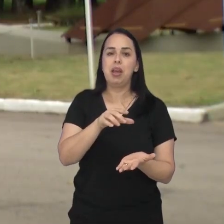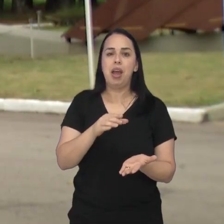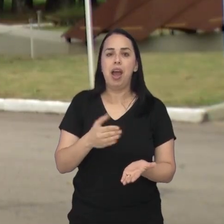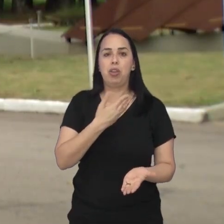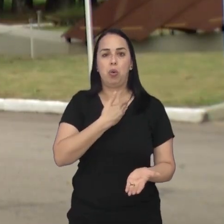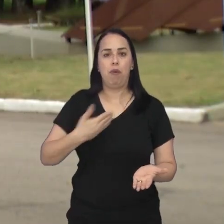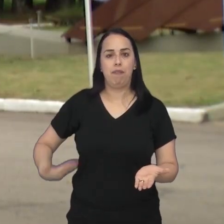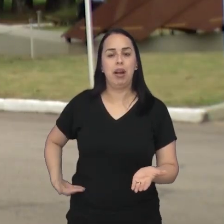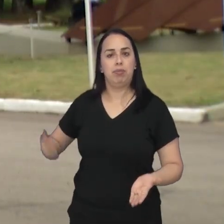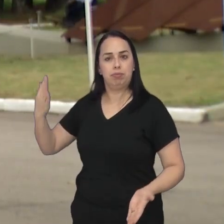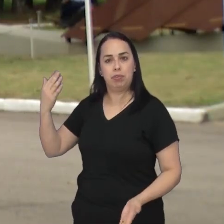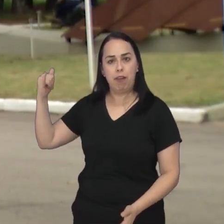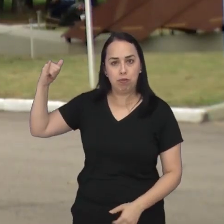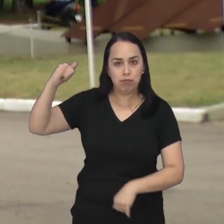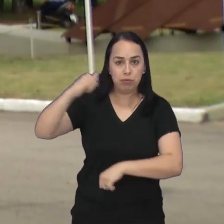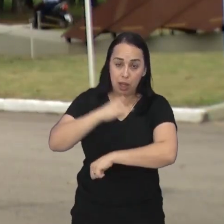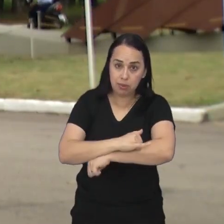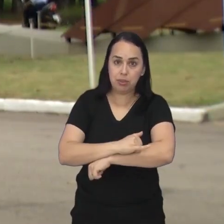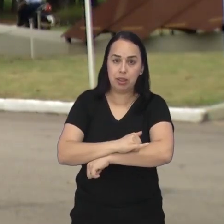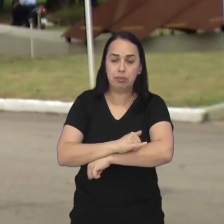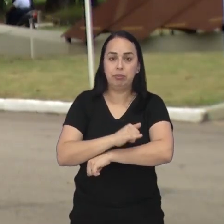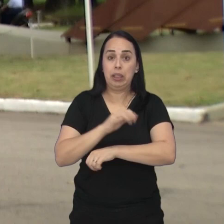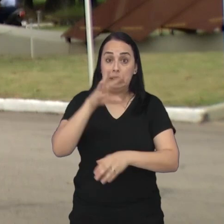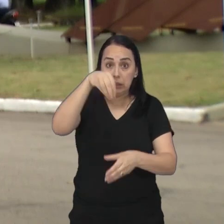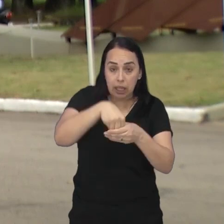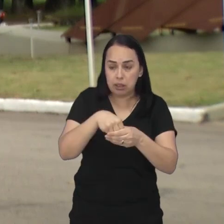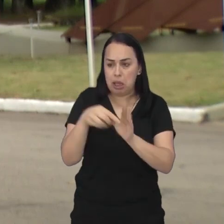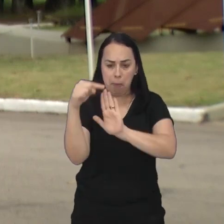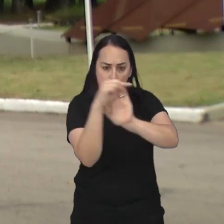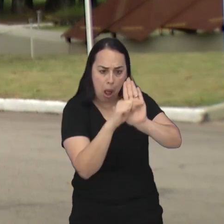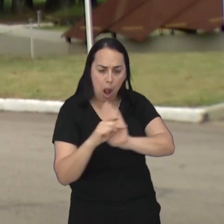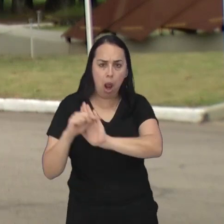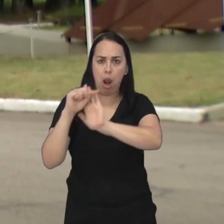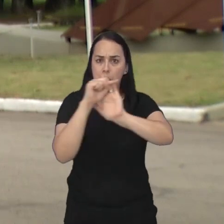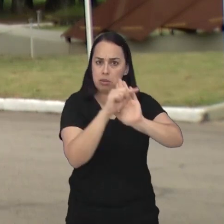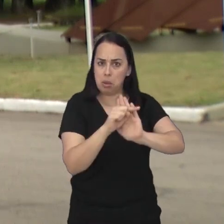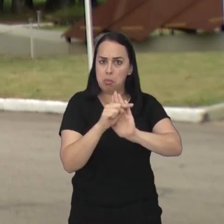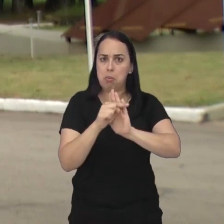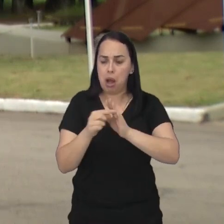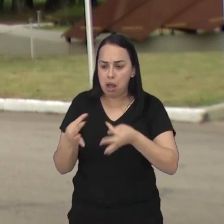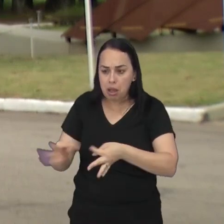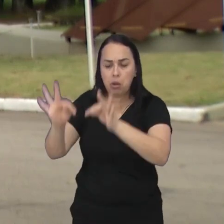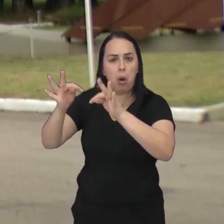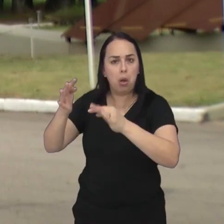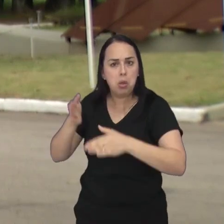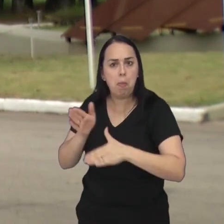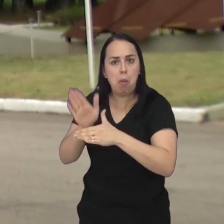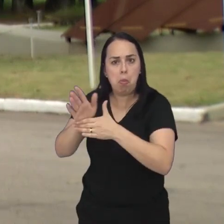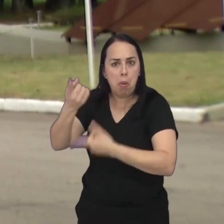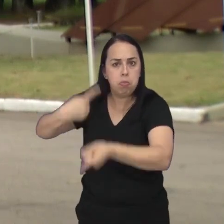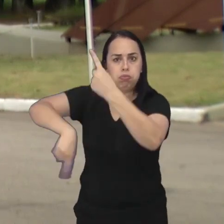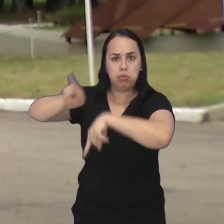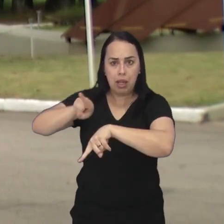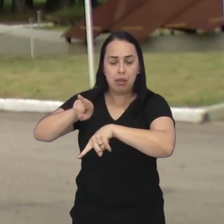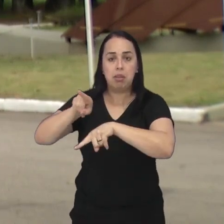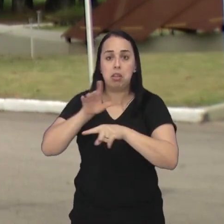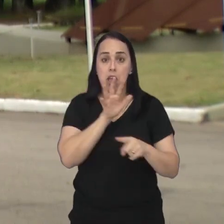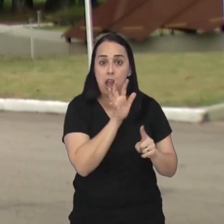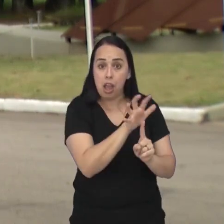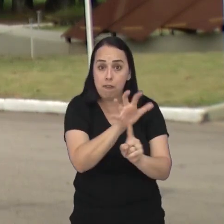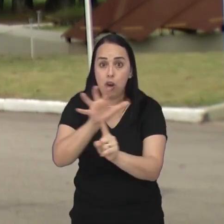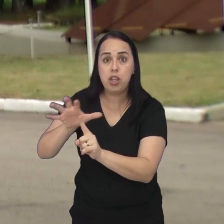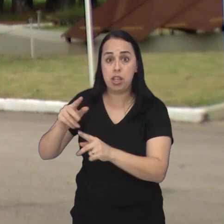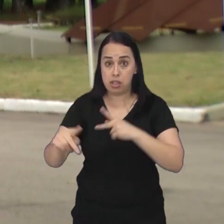Tecnologia Aeroespacial é um órgão da Força Aérea Brasileira. No complexo, são realizadas pesquisas para o desenvolvimento tecnológico, aspecto que